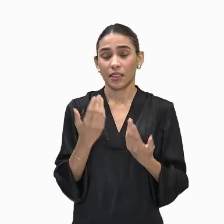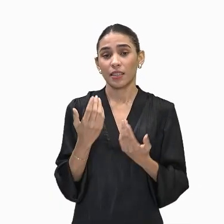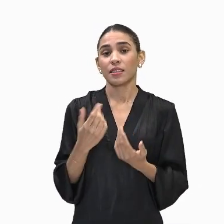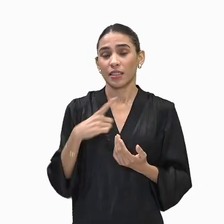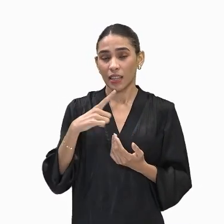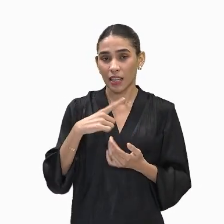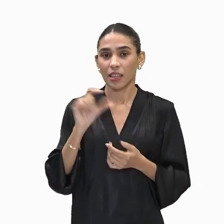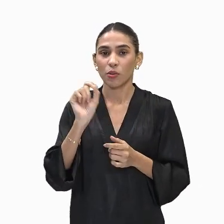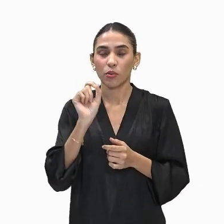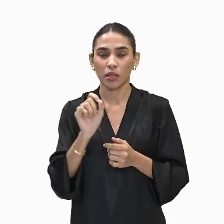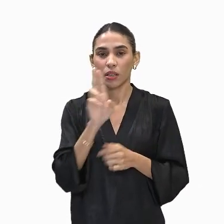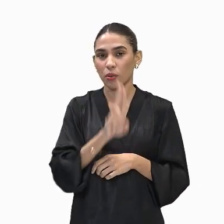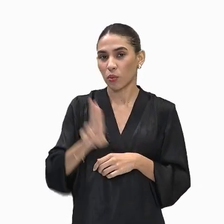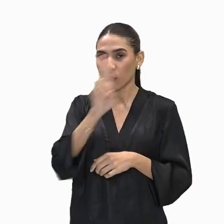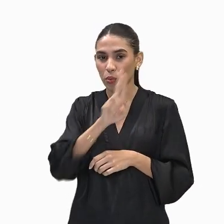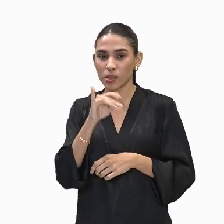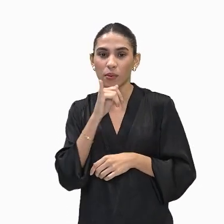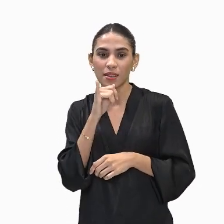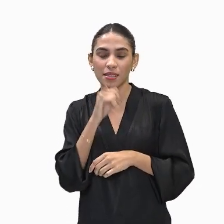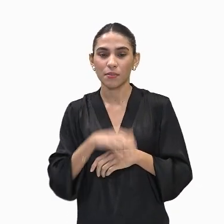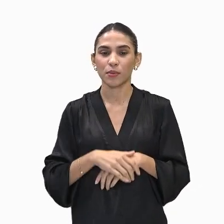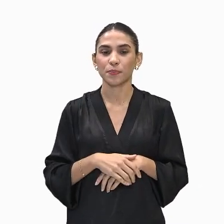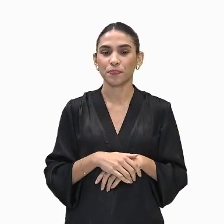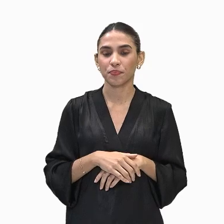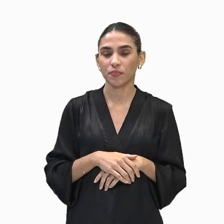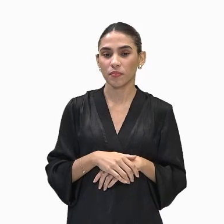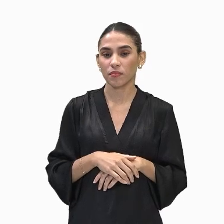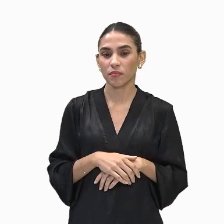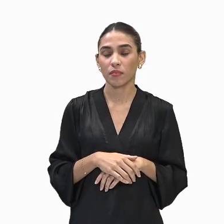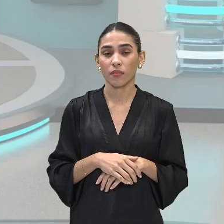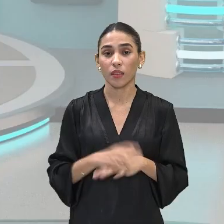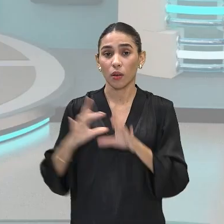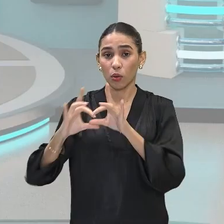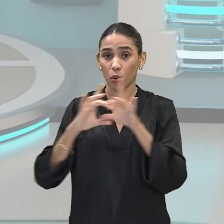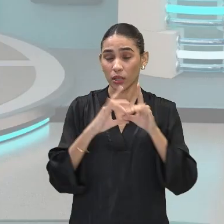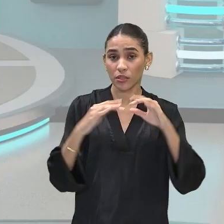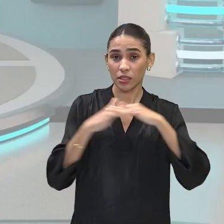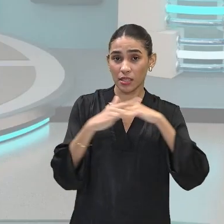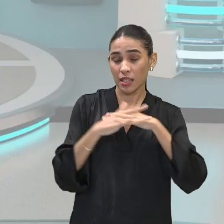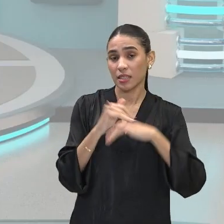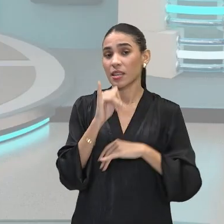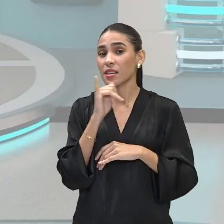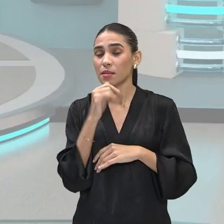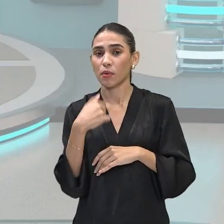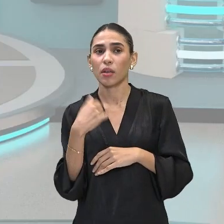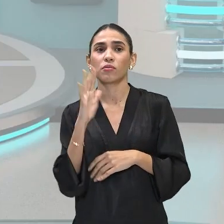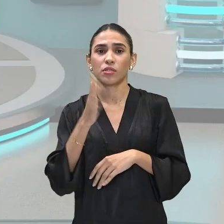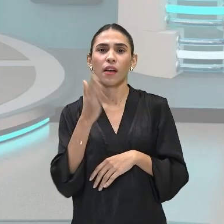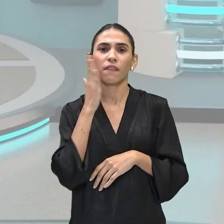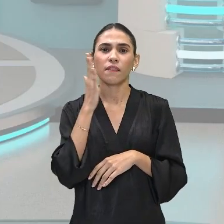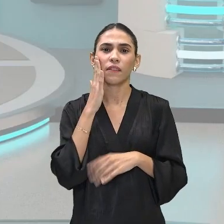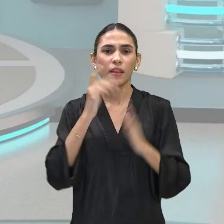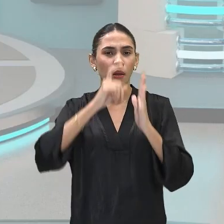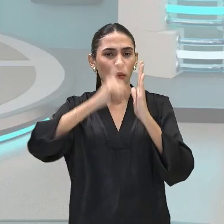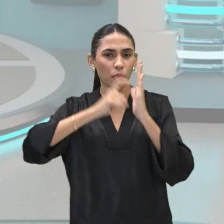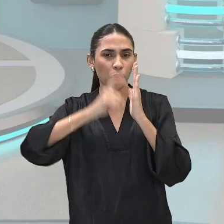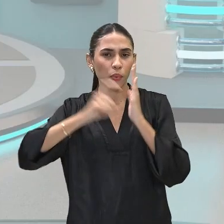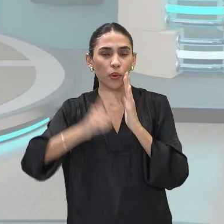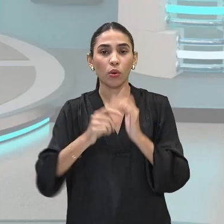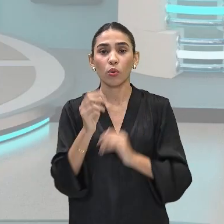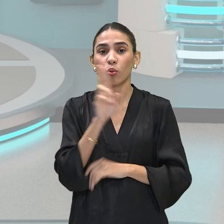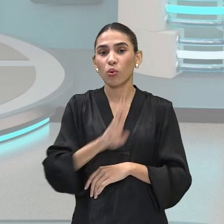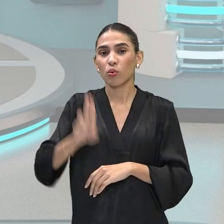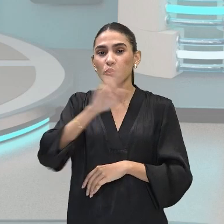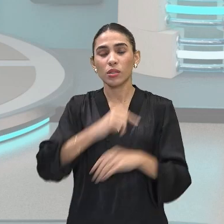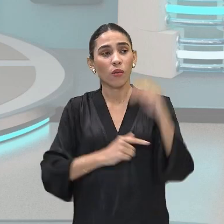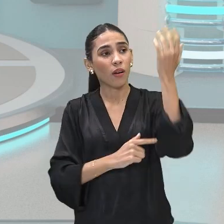fazem utilizando aí o contexto urbano, por exemplo. Eu já vi muitos grafites que utilizam árvores como